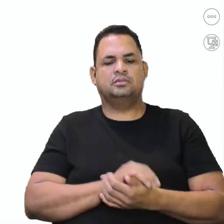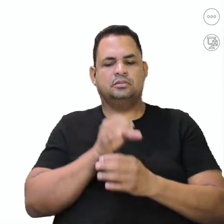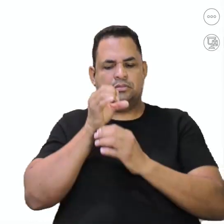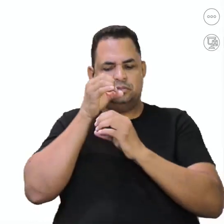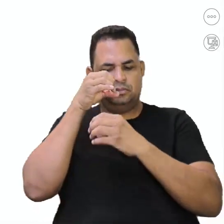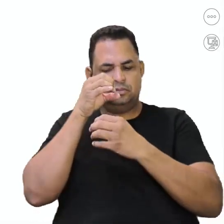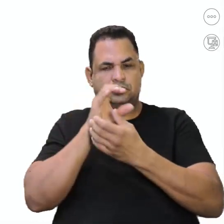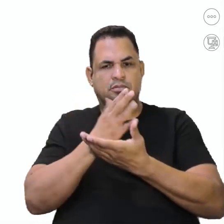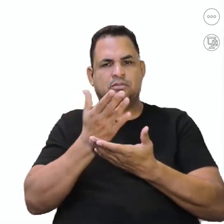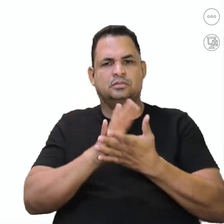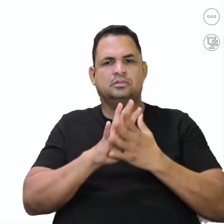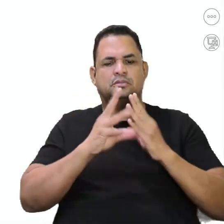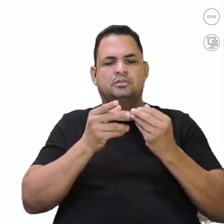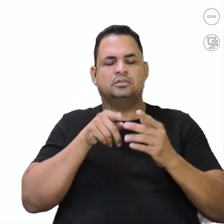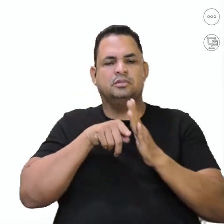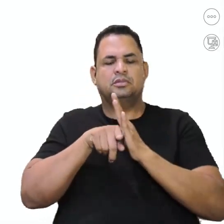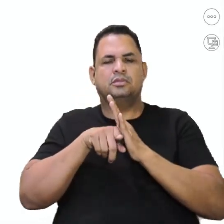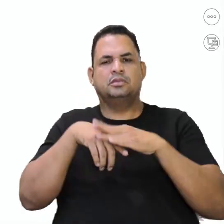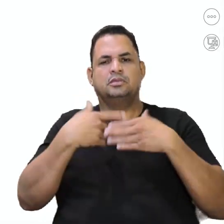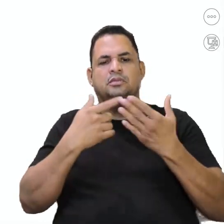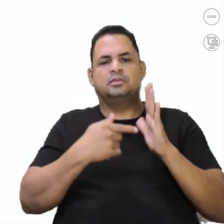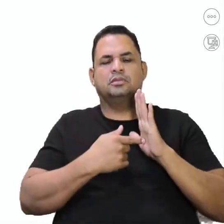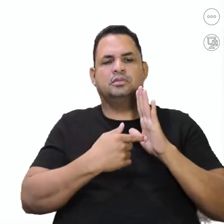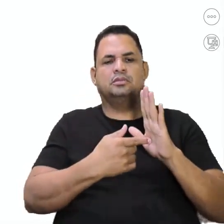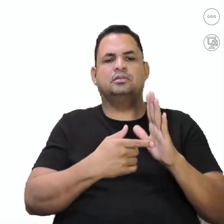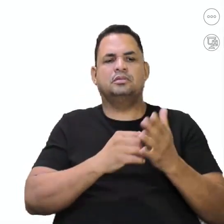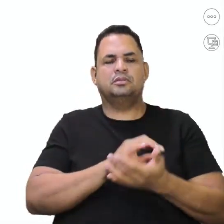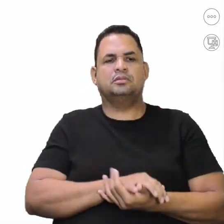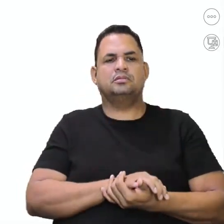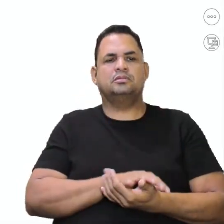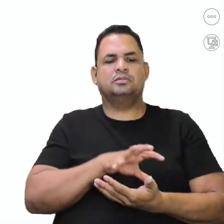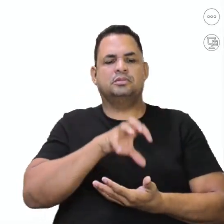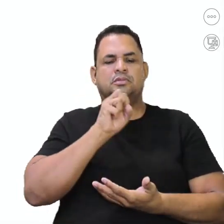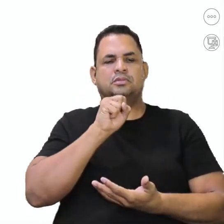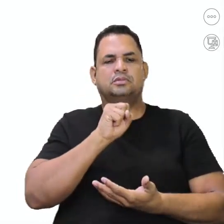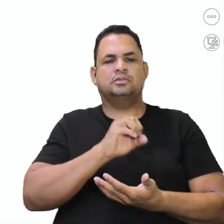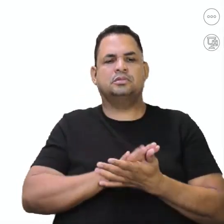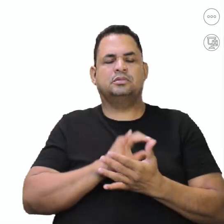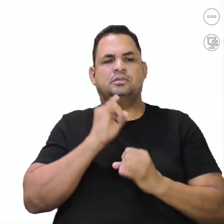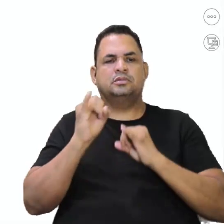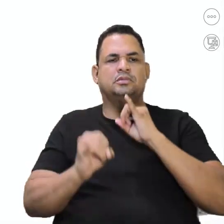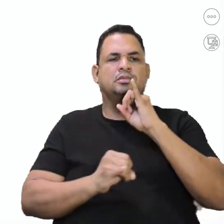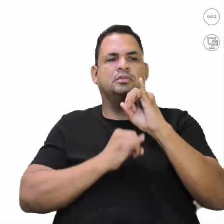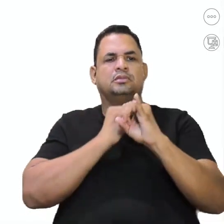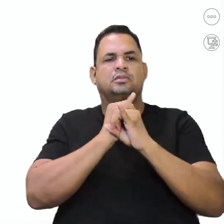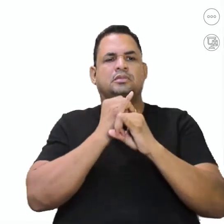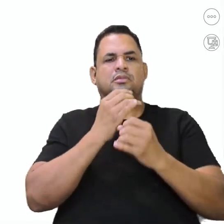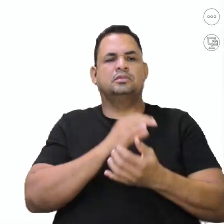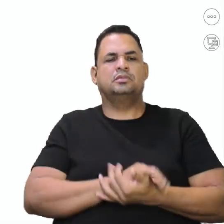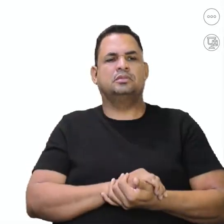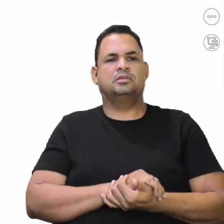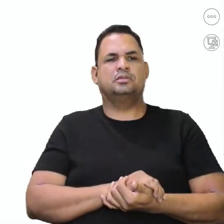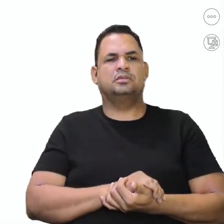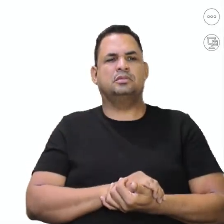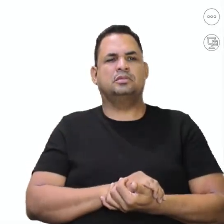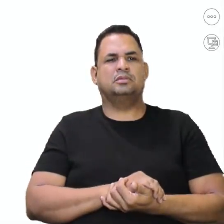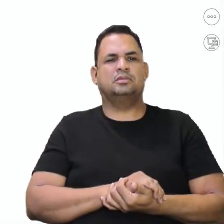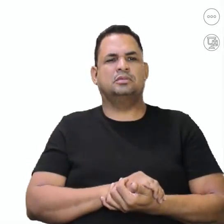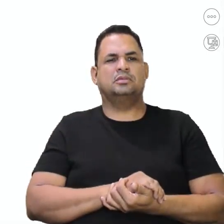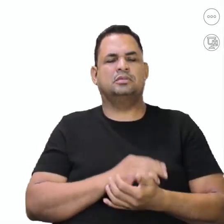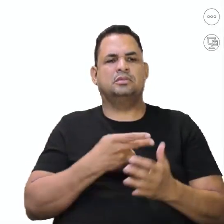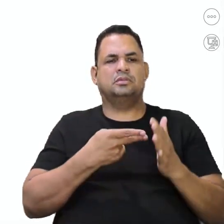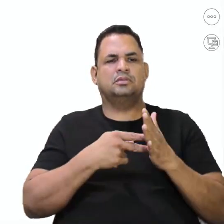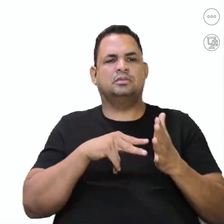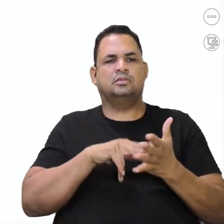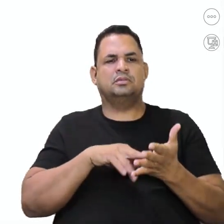de pesquisa, tudo isso indica que é algo tirado da internet. Aqui nós temos PHP-BB, que significa